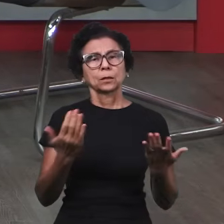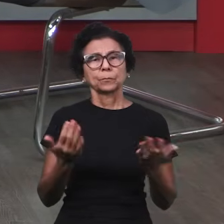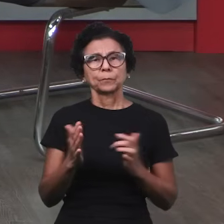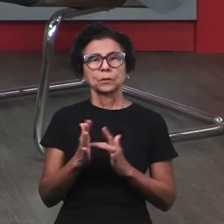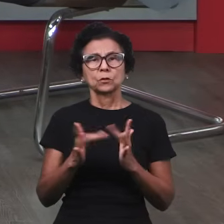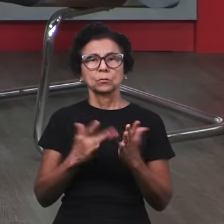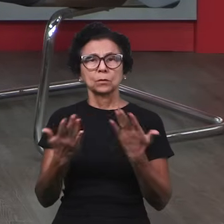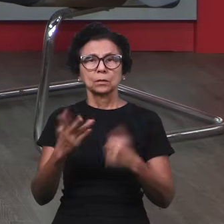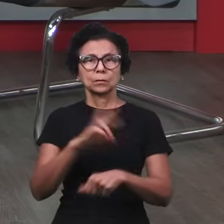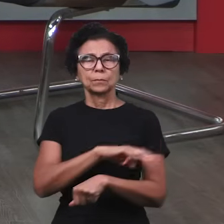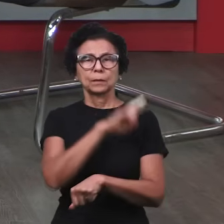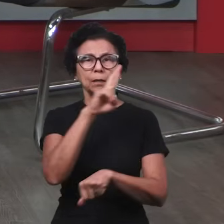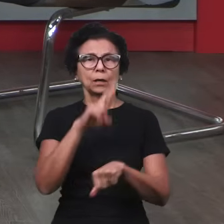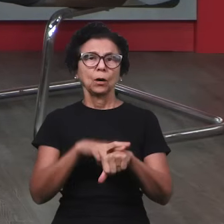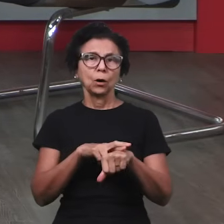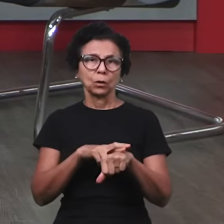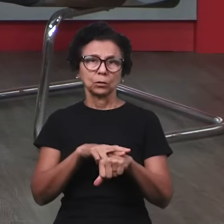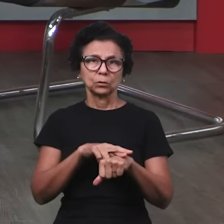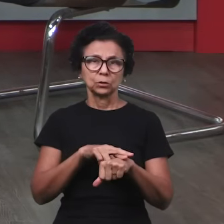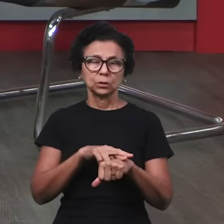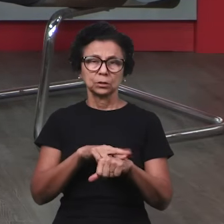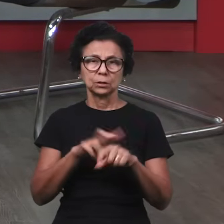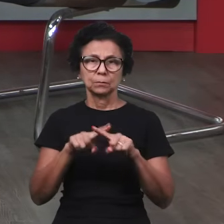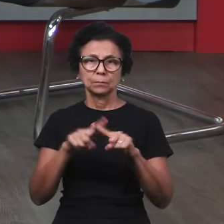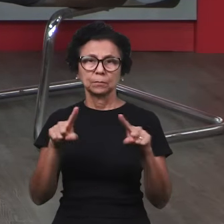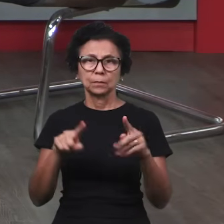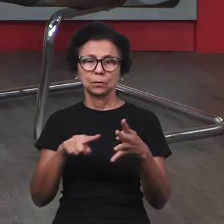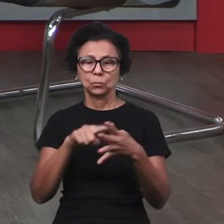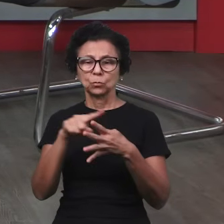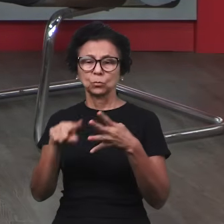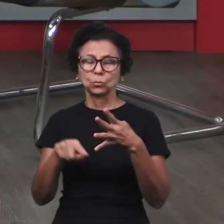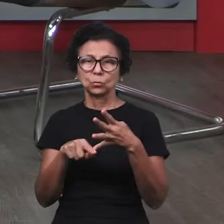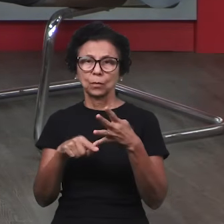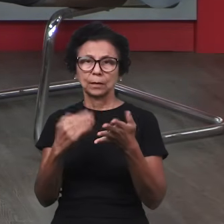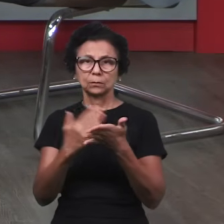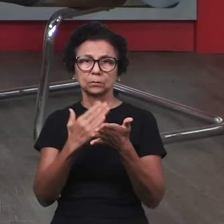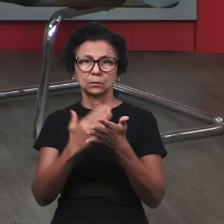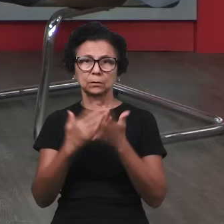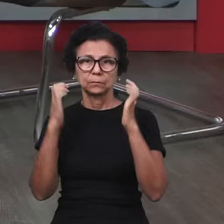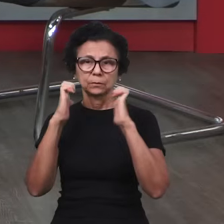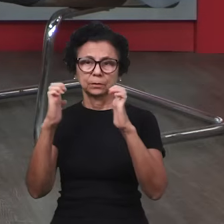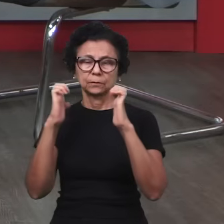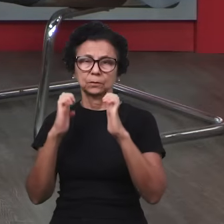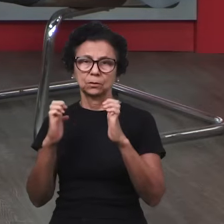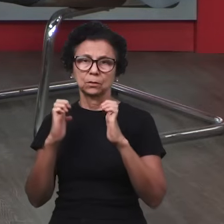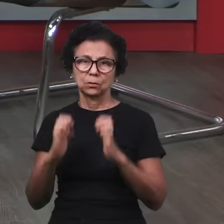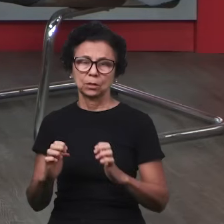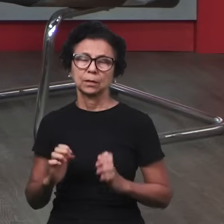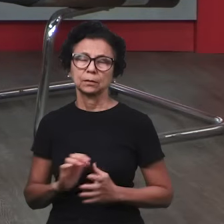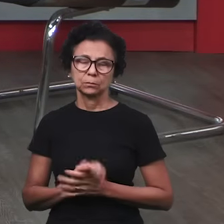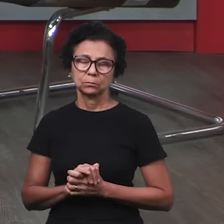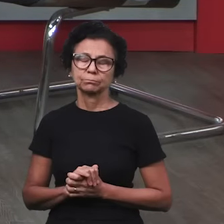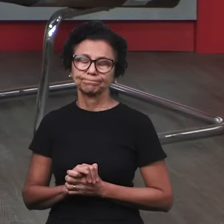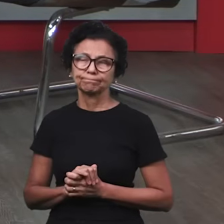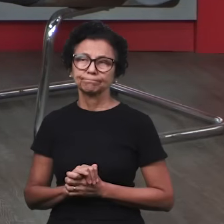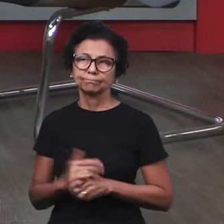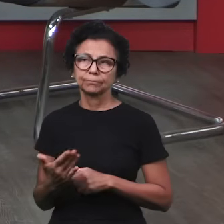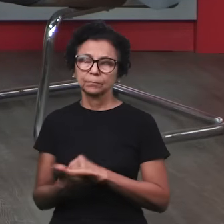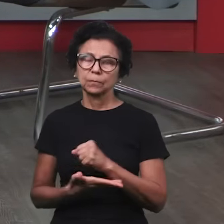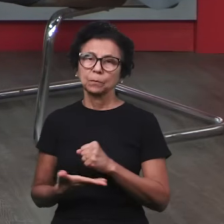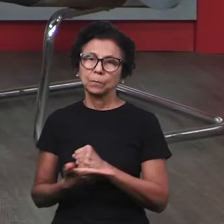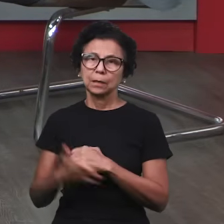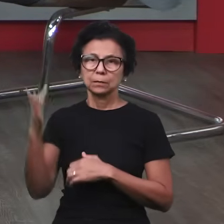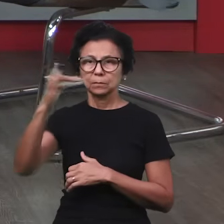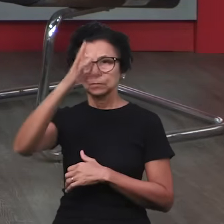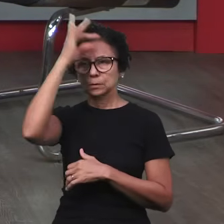Jesus é a rocha, tudo bem, os 4 evangelhos, eles trazem a base da igreja, o Espírito Santo constrói sobre